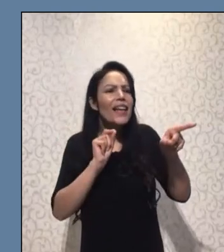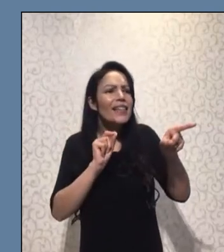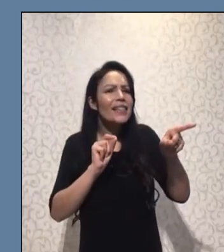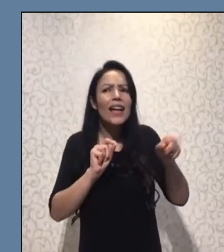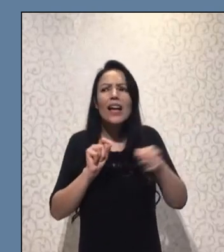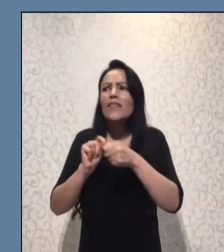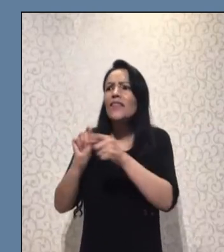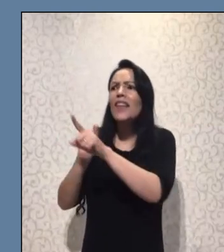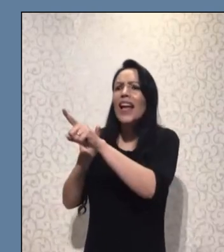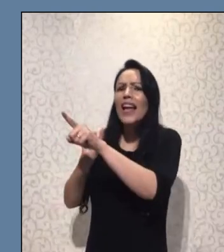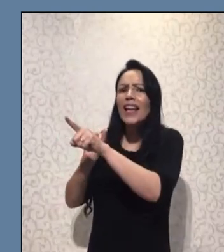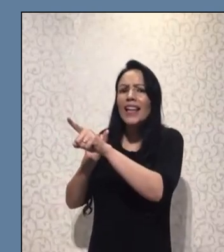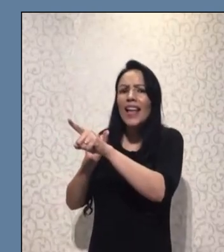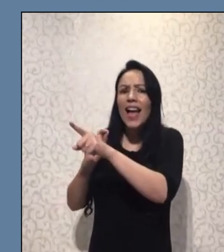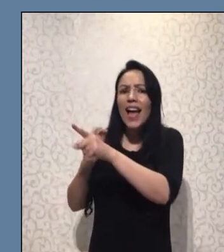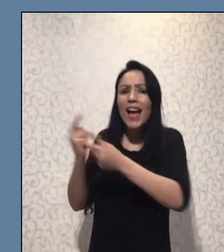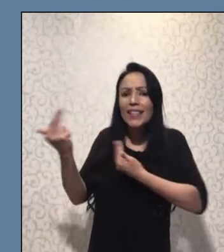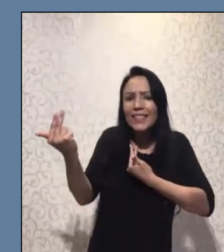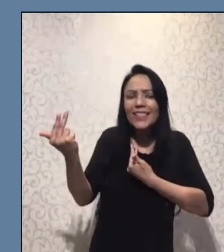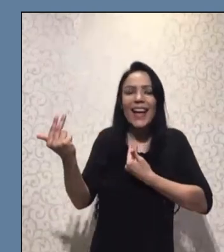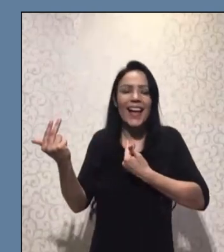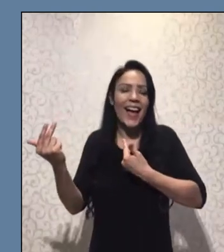negro como eu acho que aí